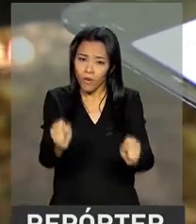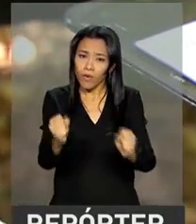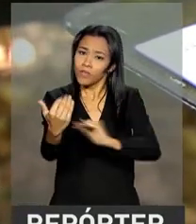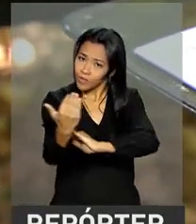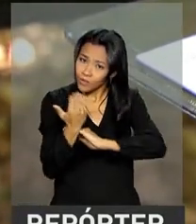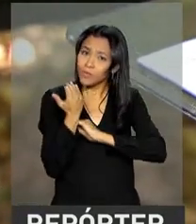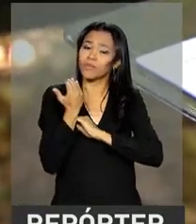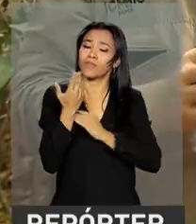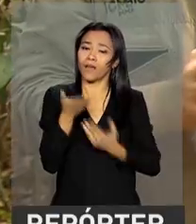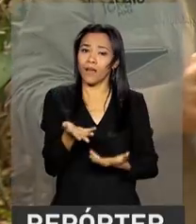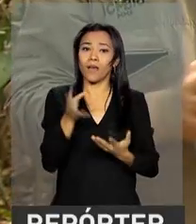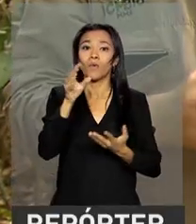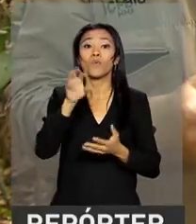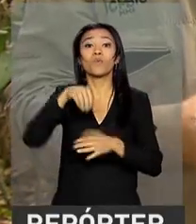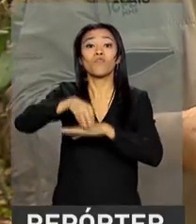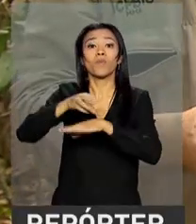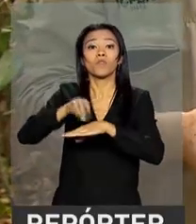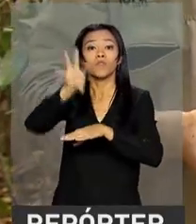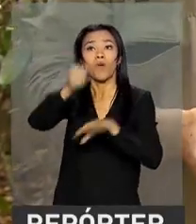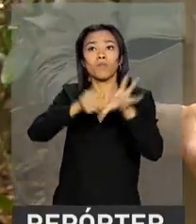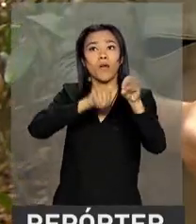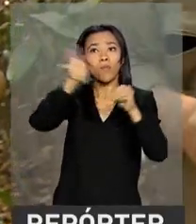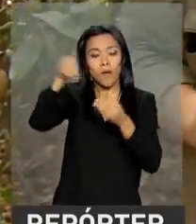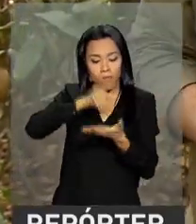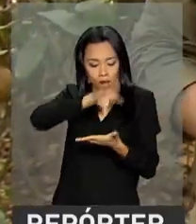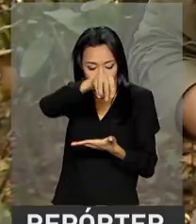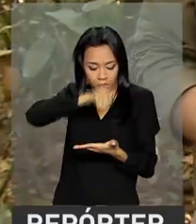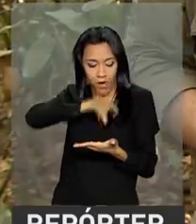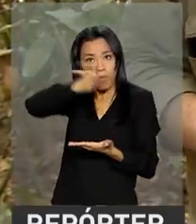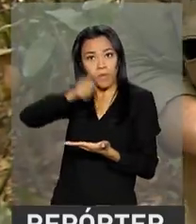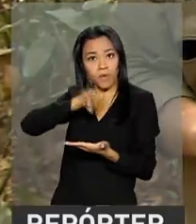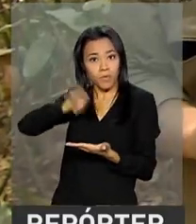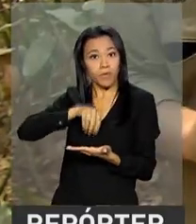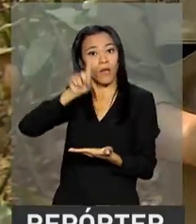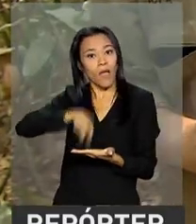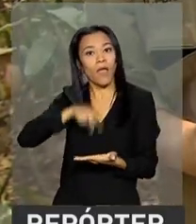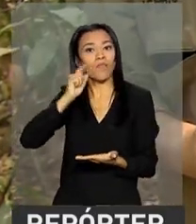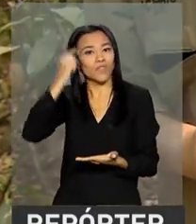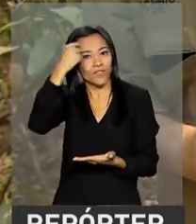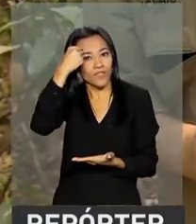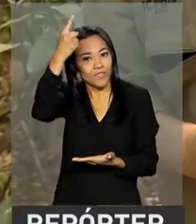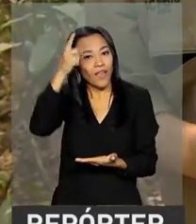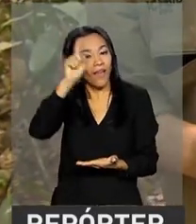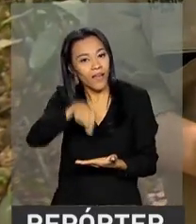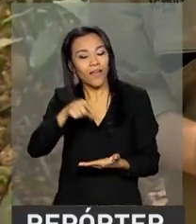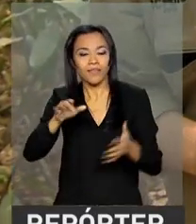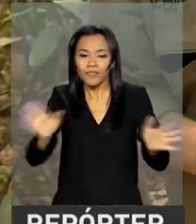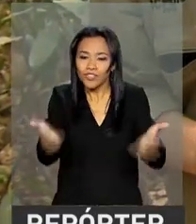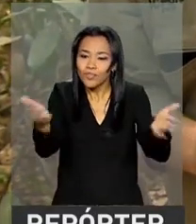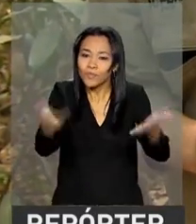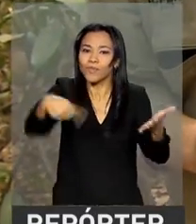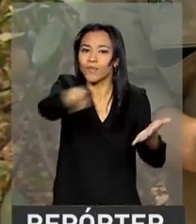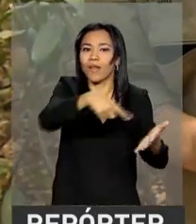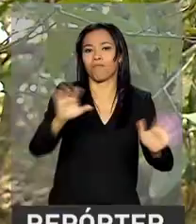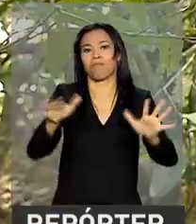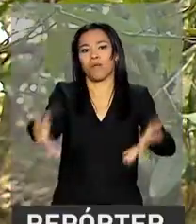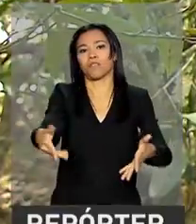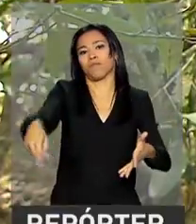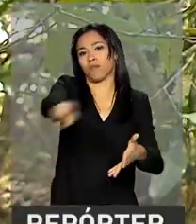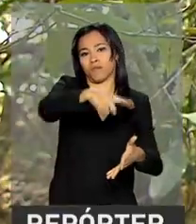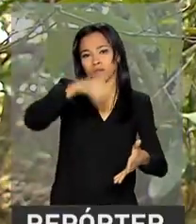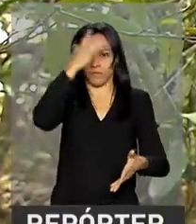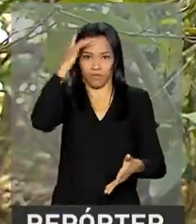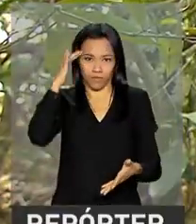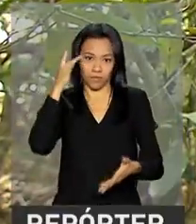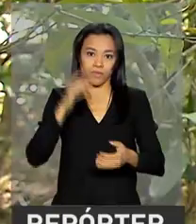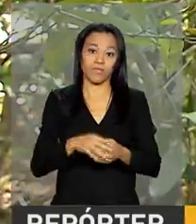com a coleta de dados a idéia é estimular a participação popular e de comunidades locais essas